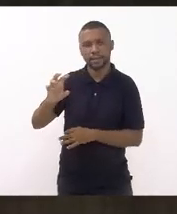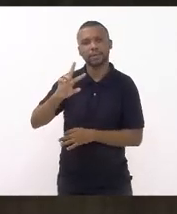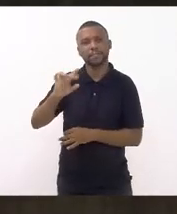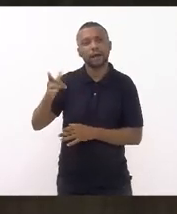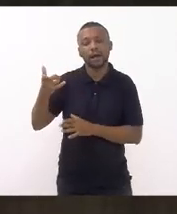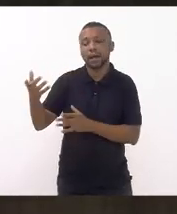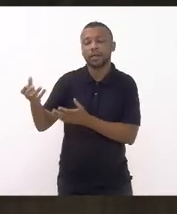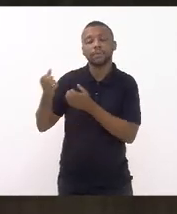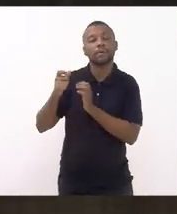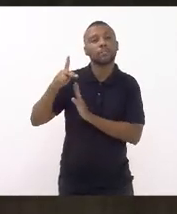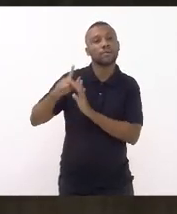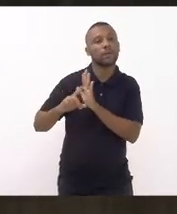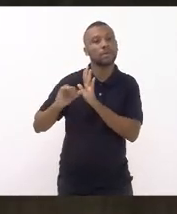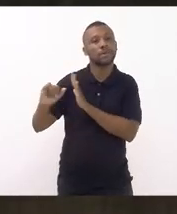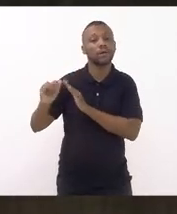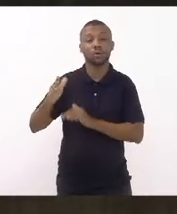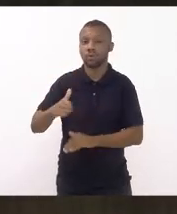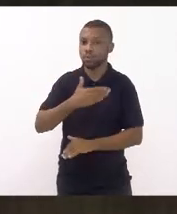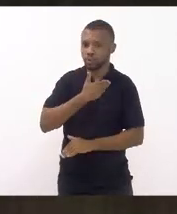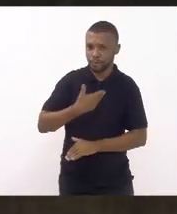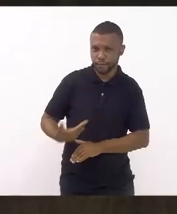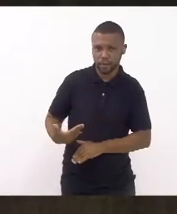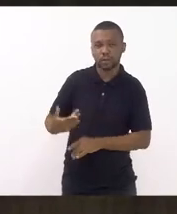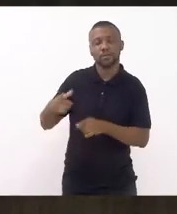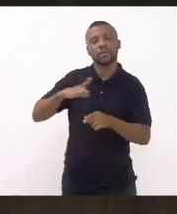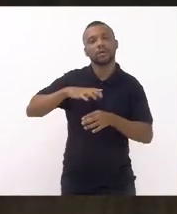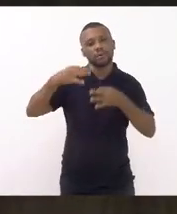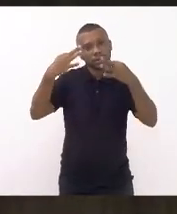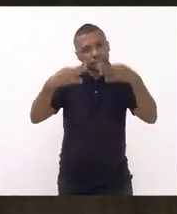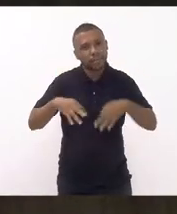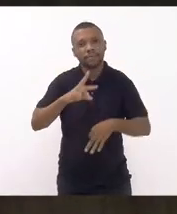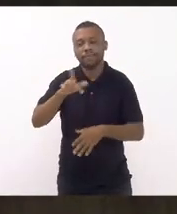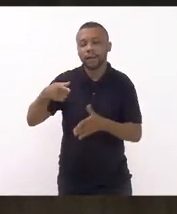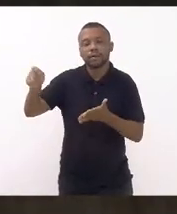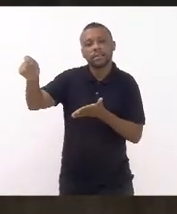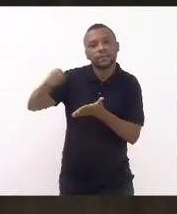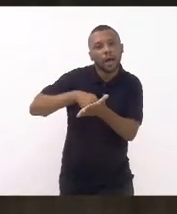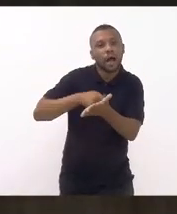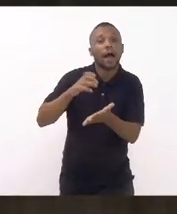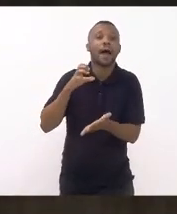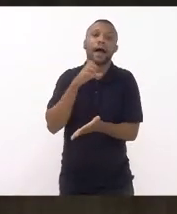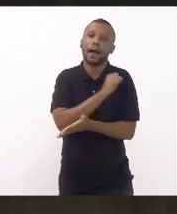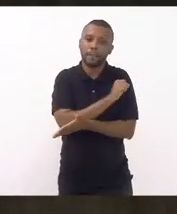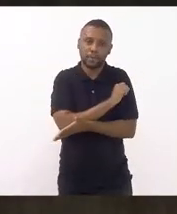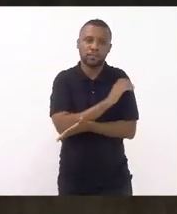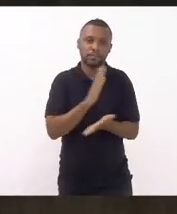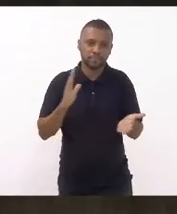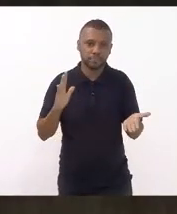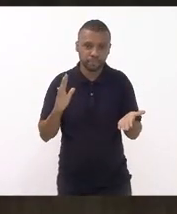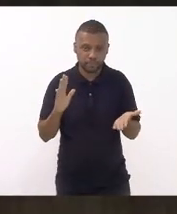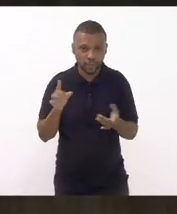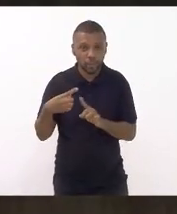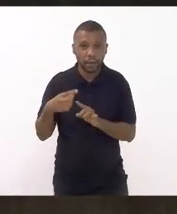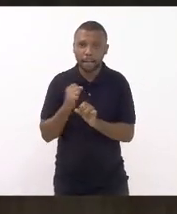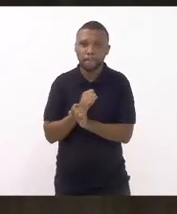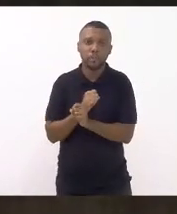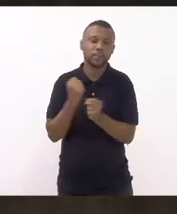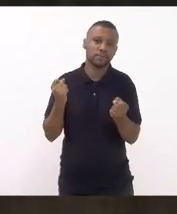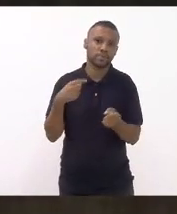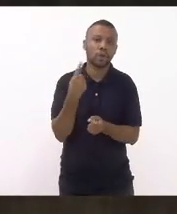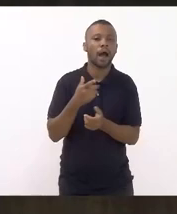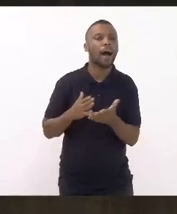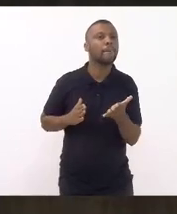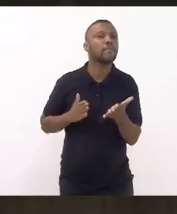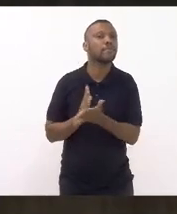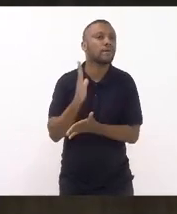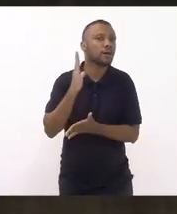esse projeto de lei e o governo, eu tenho certeza que vai sancionar de maneira rápida, porque não é possível que nós aprovemos